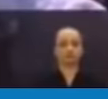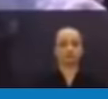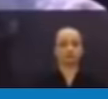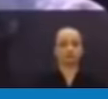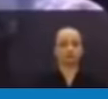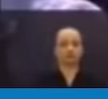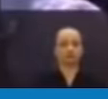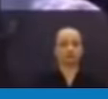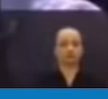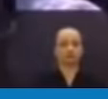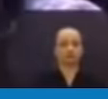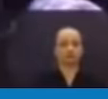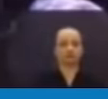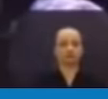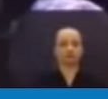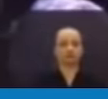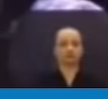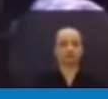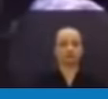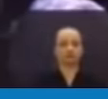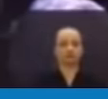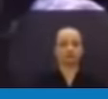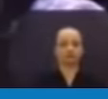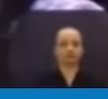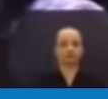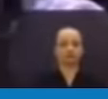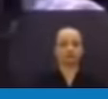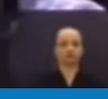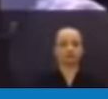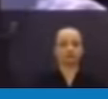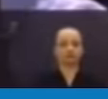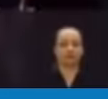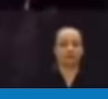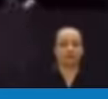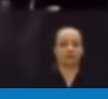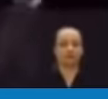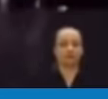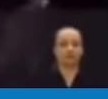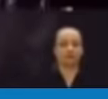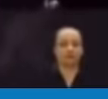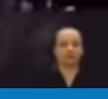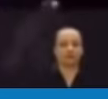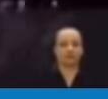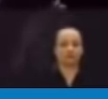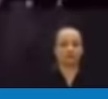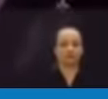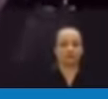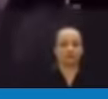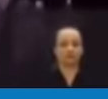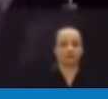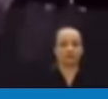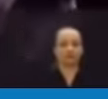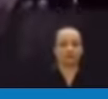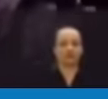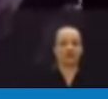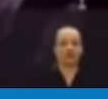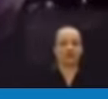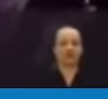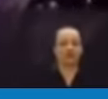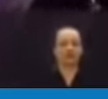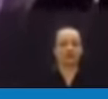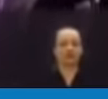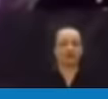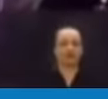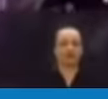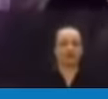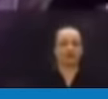Ele disse quem manda sou eu. Isso. Eu vou convidar. Não é uma quantidade nada dela. E eu coloco os outros